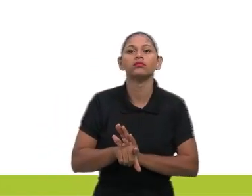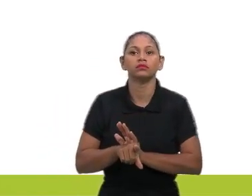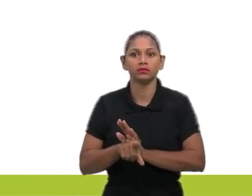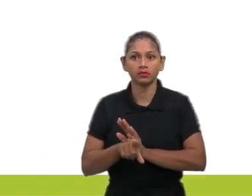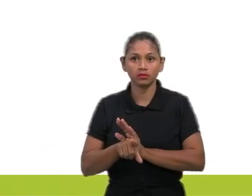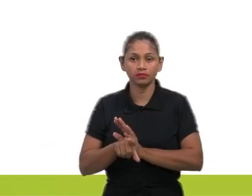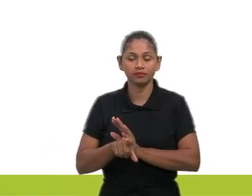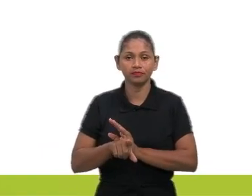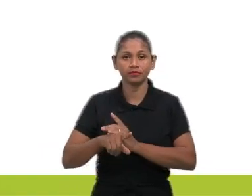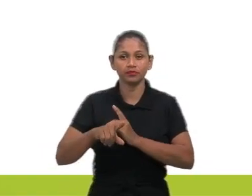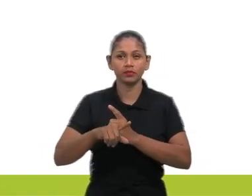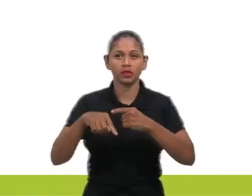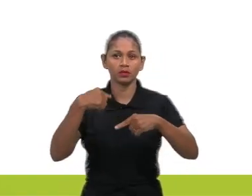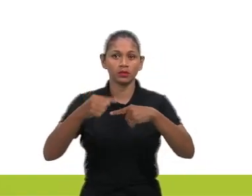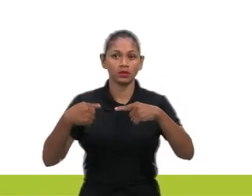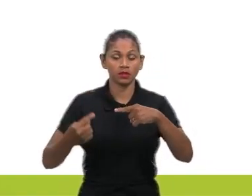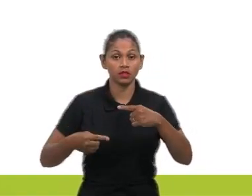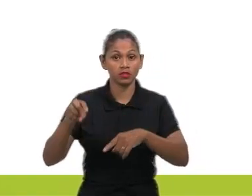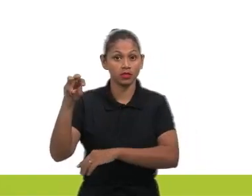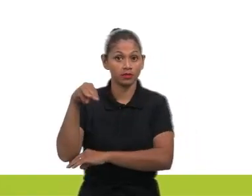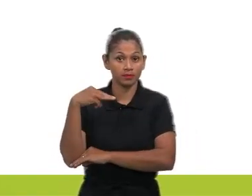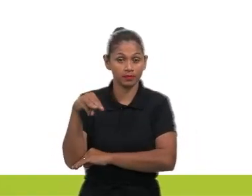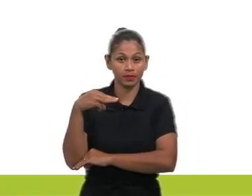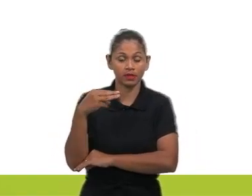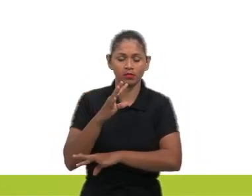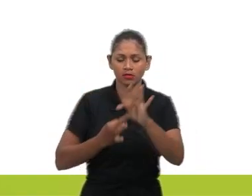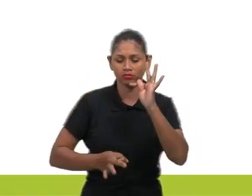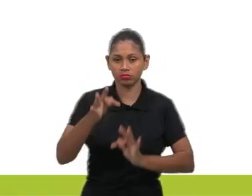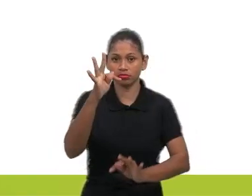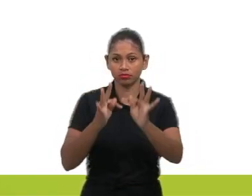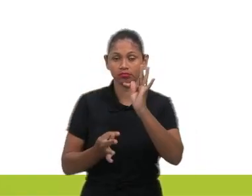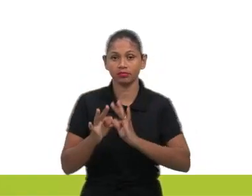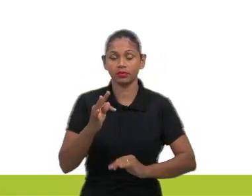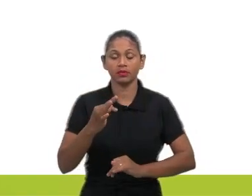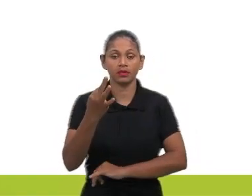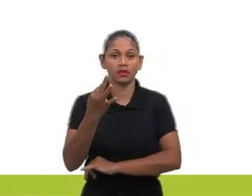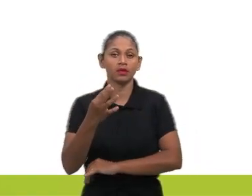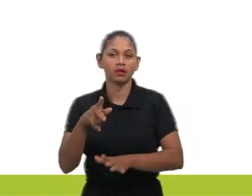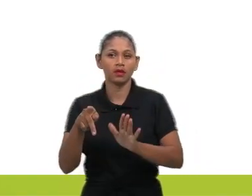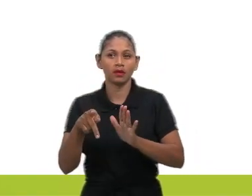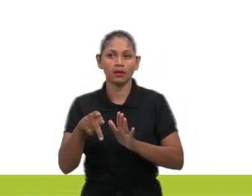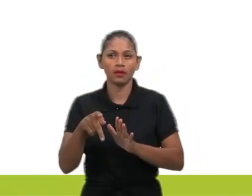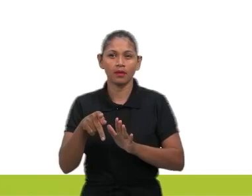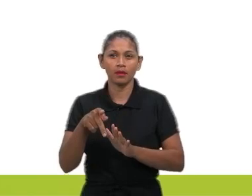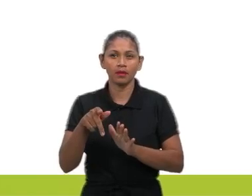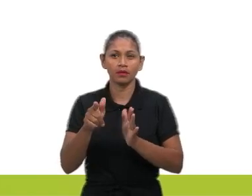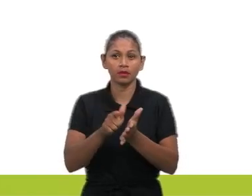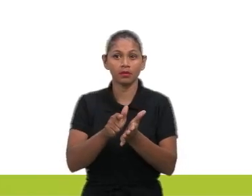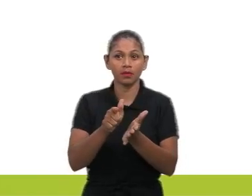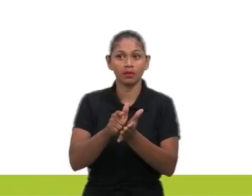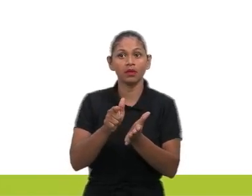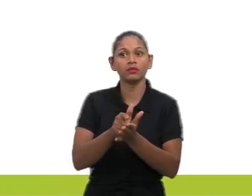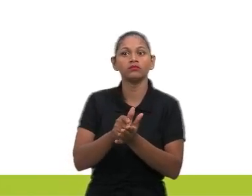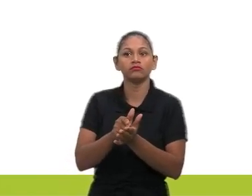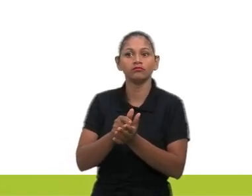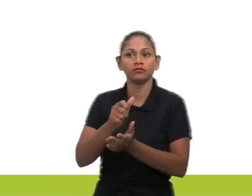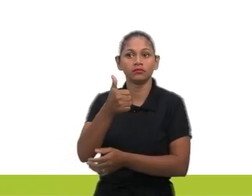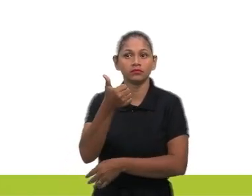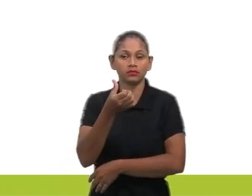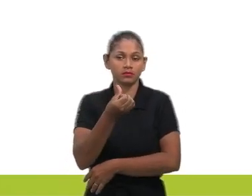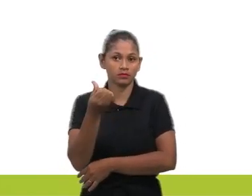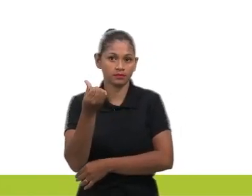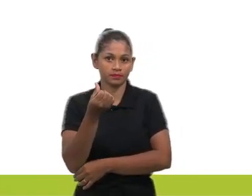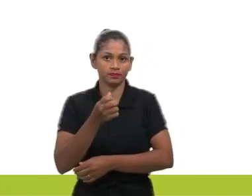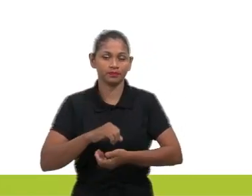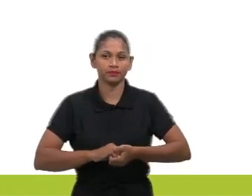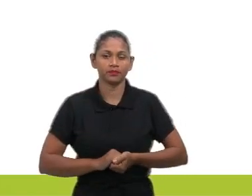do caderno de Matemática e Suas Tecnologias, na página 166. Tem o seguinte problema. Um determinado